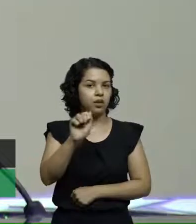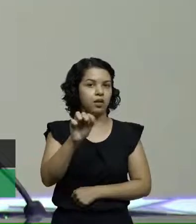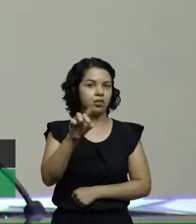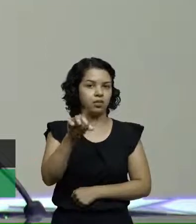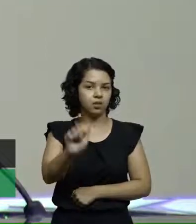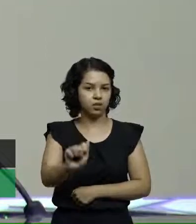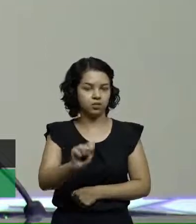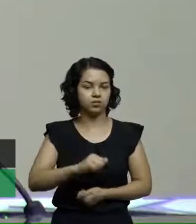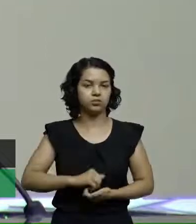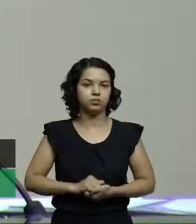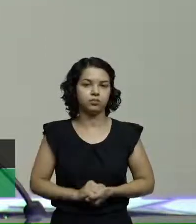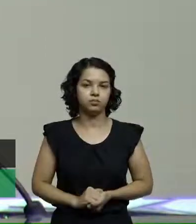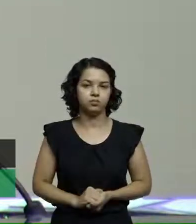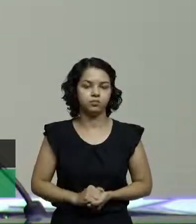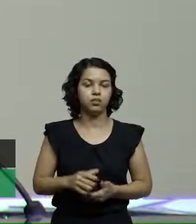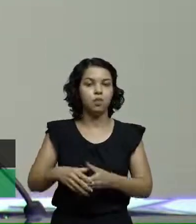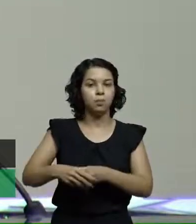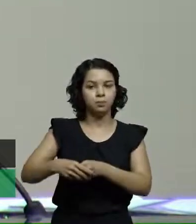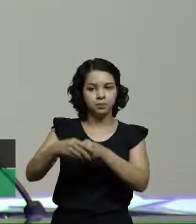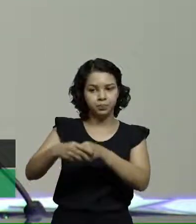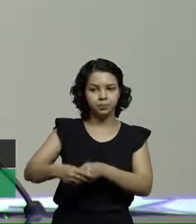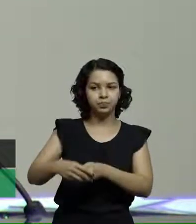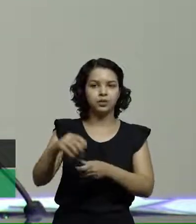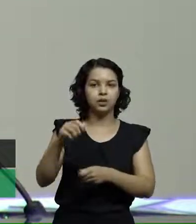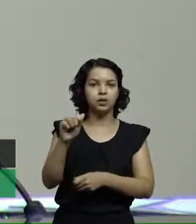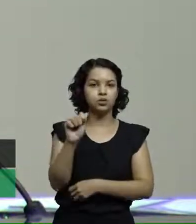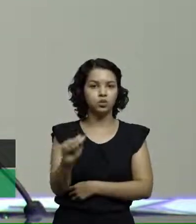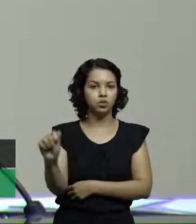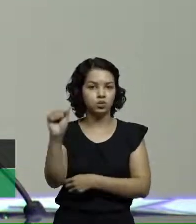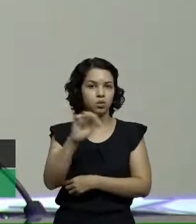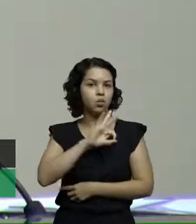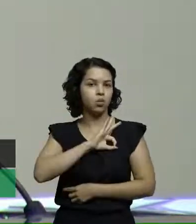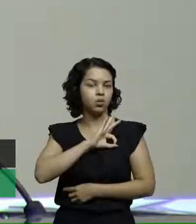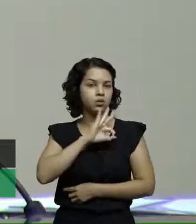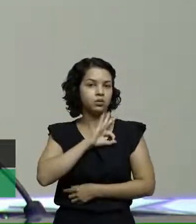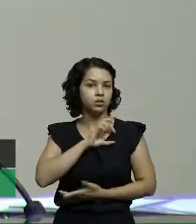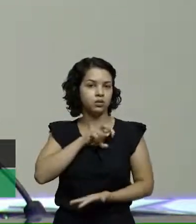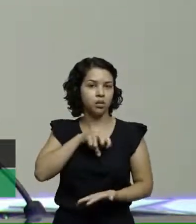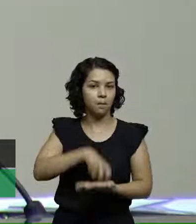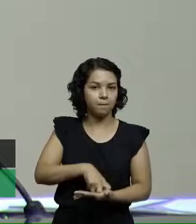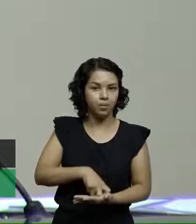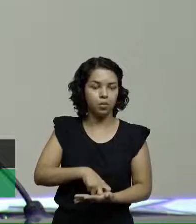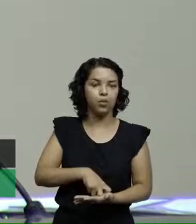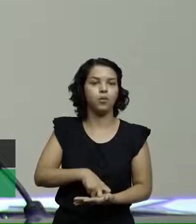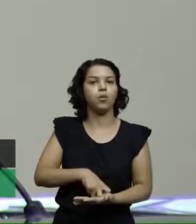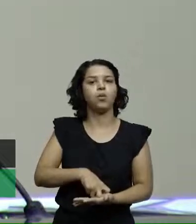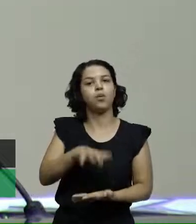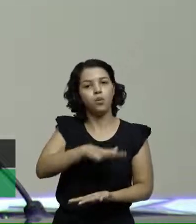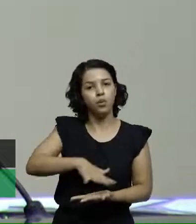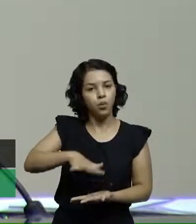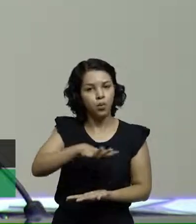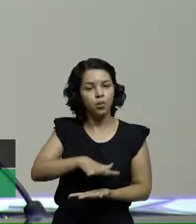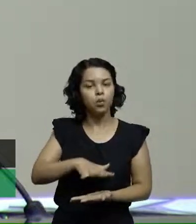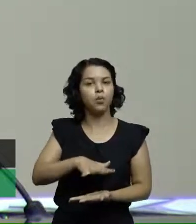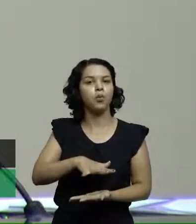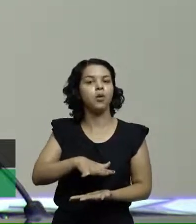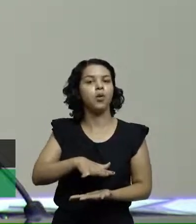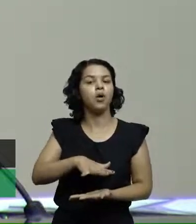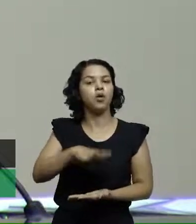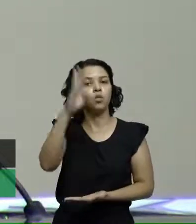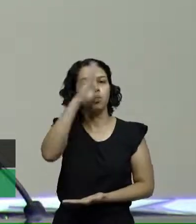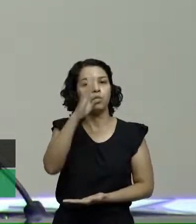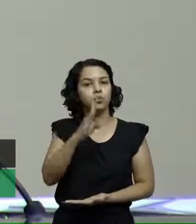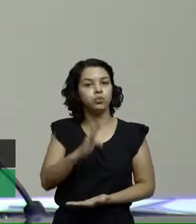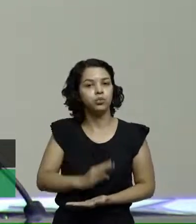de Luca. Cumprimentando a Associação dos Policiais Penais do Brasil pela passagem do Dia Nacional